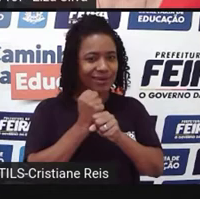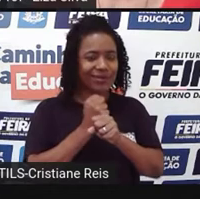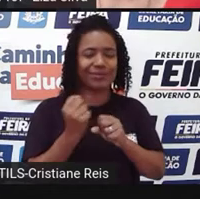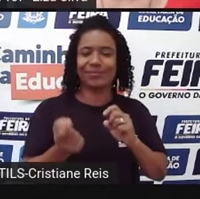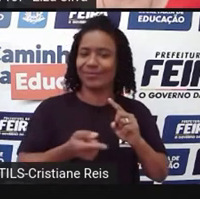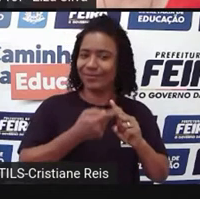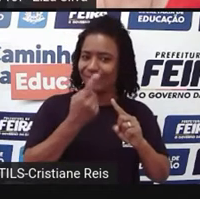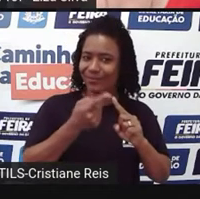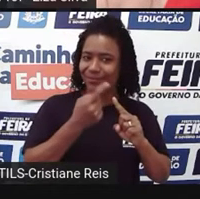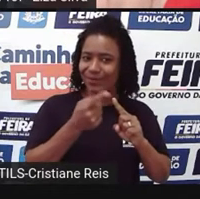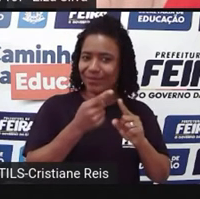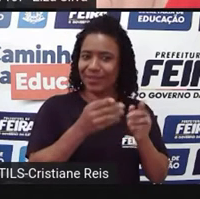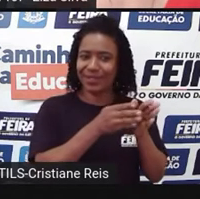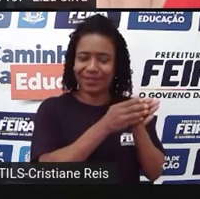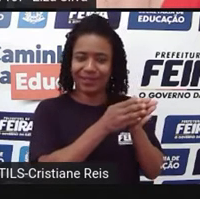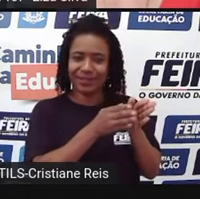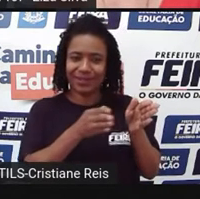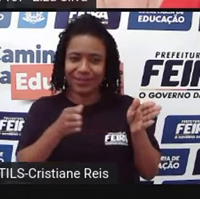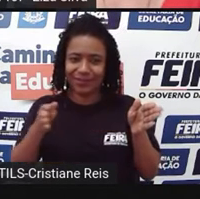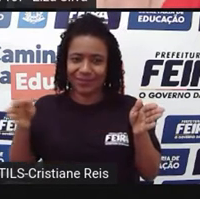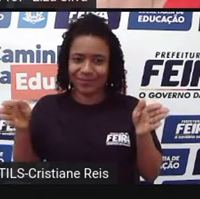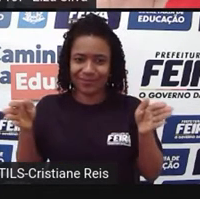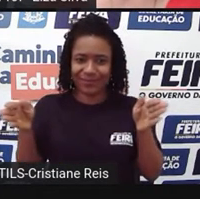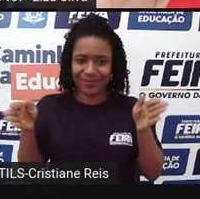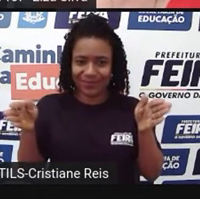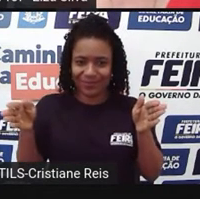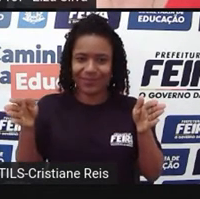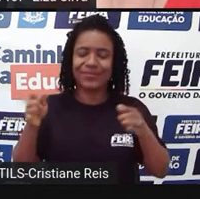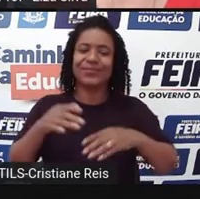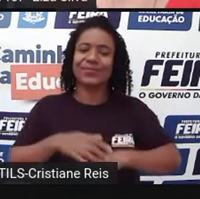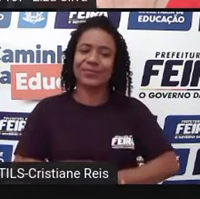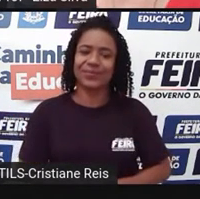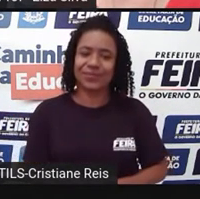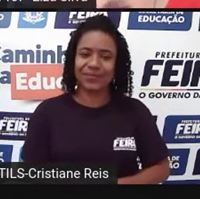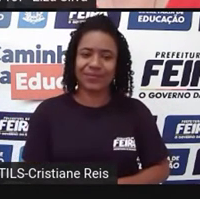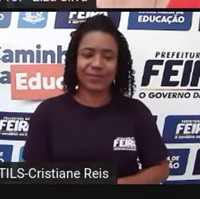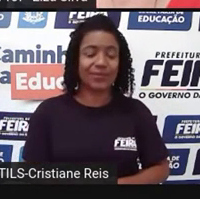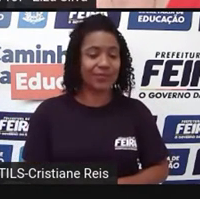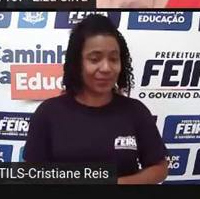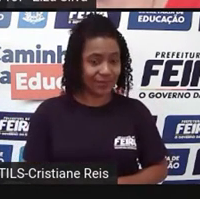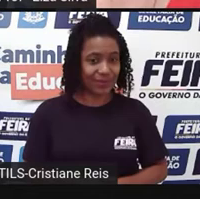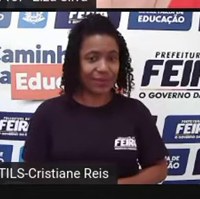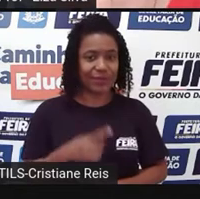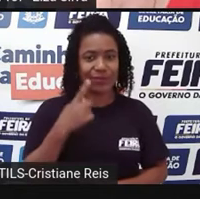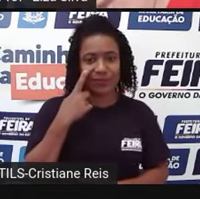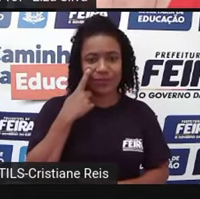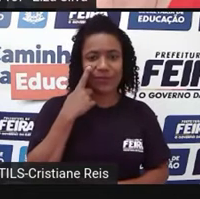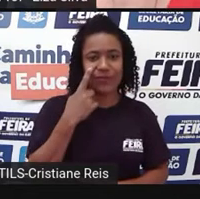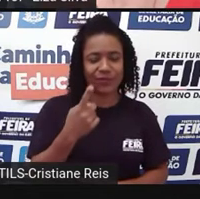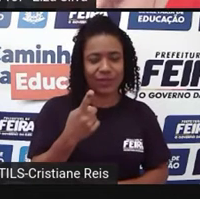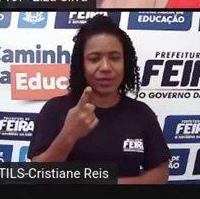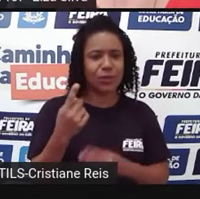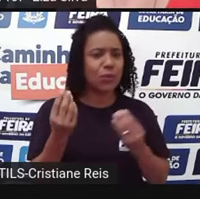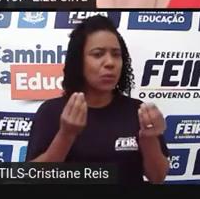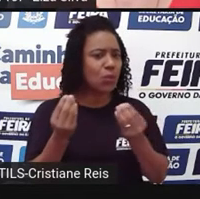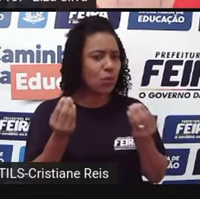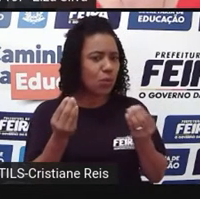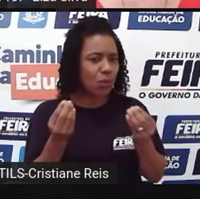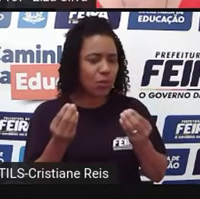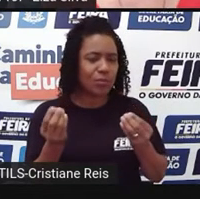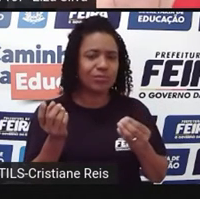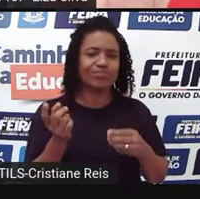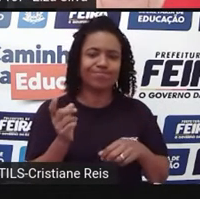visão que a gente tem da time Line é a partir desse vídeo Então vamos continuar formando entendendo essa ideia